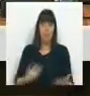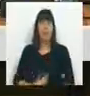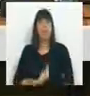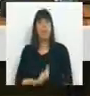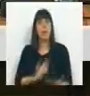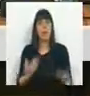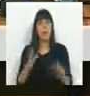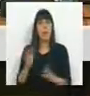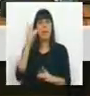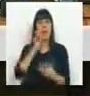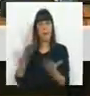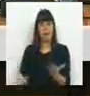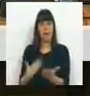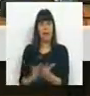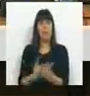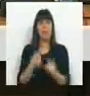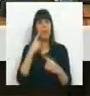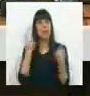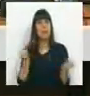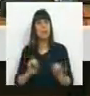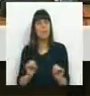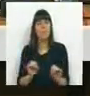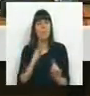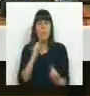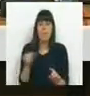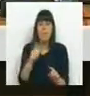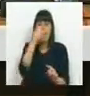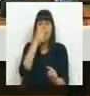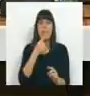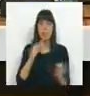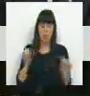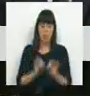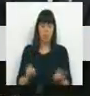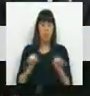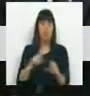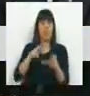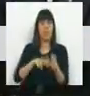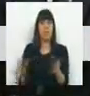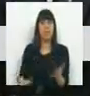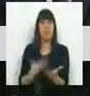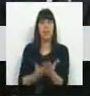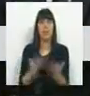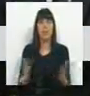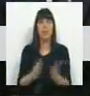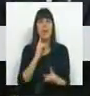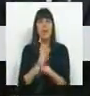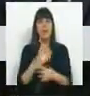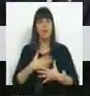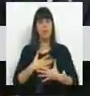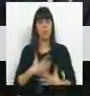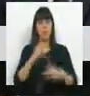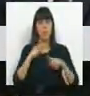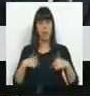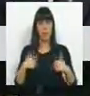Fiquei preocupado porque a primeira candidata não relevou o mínimo perfil para o lugar para o qual se candidatou. Mesmo por